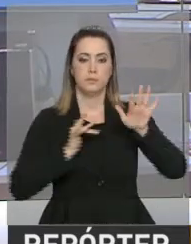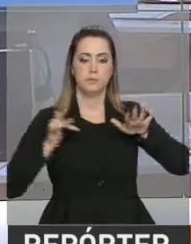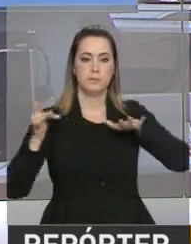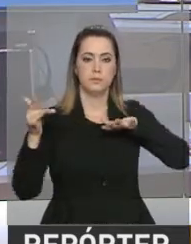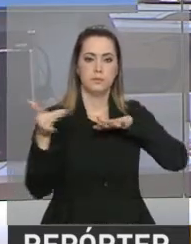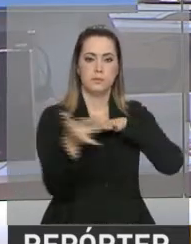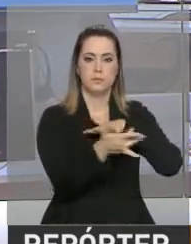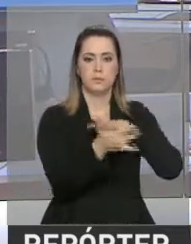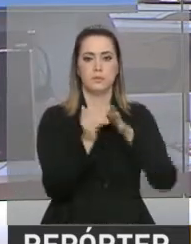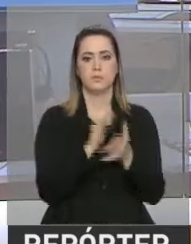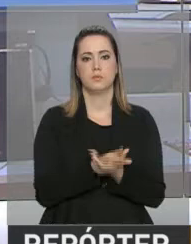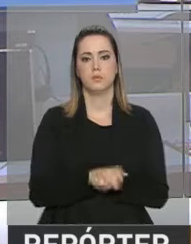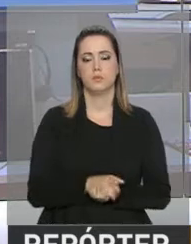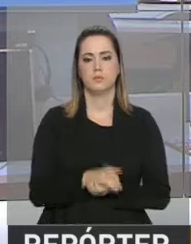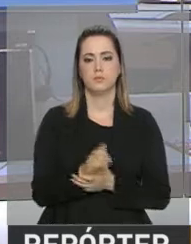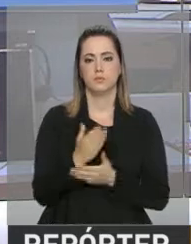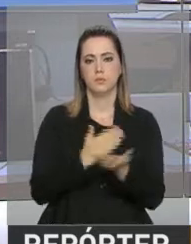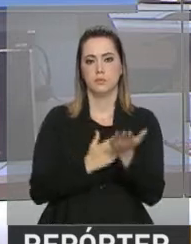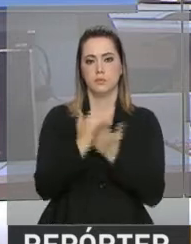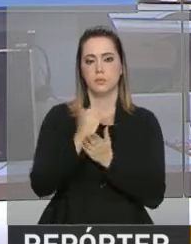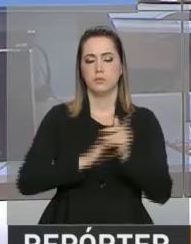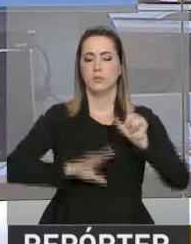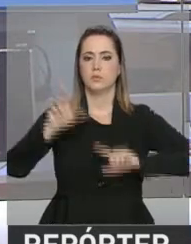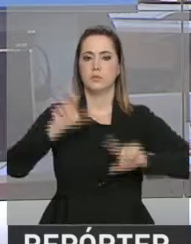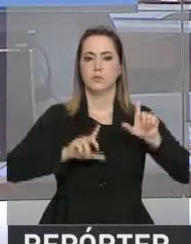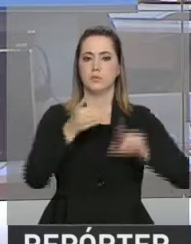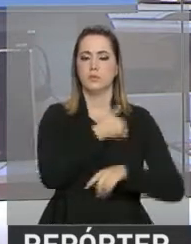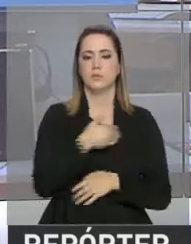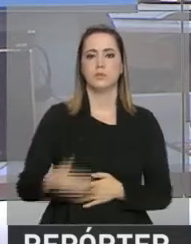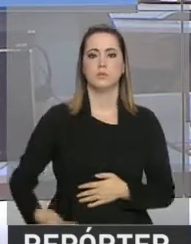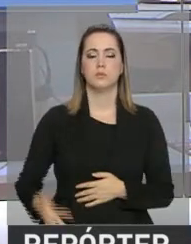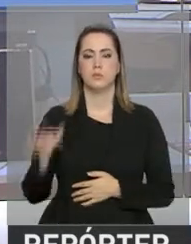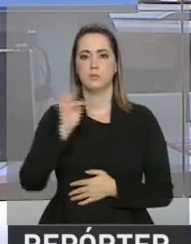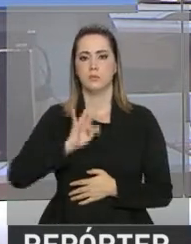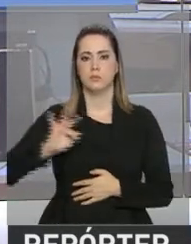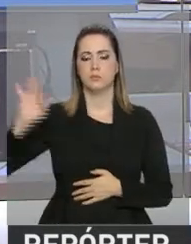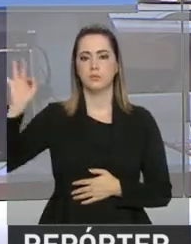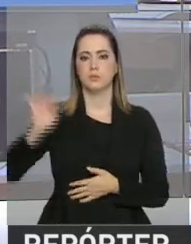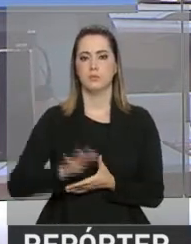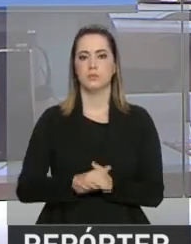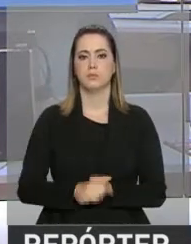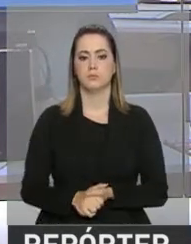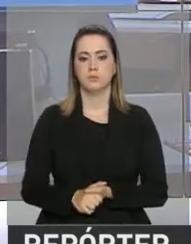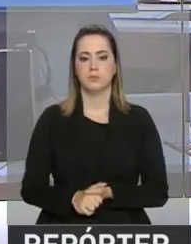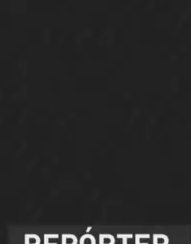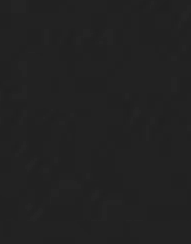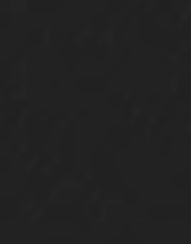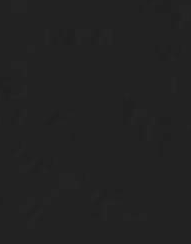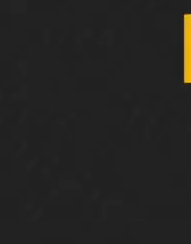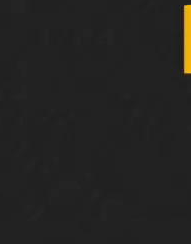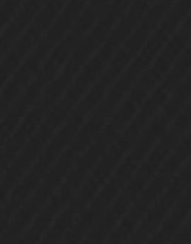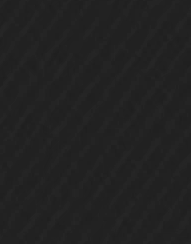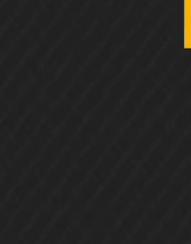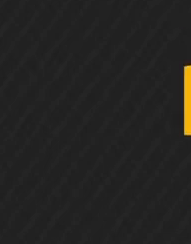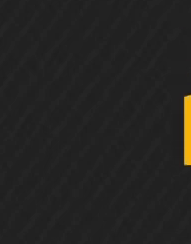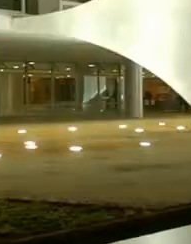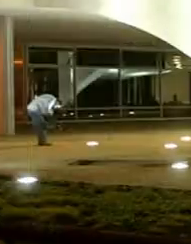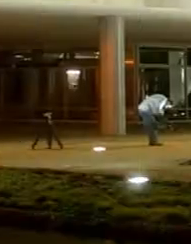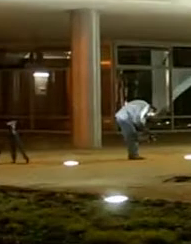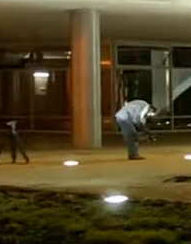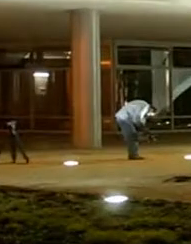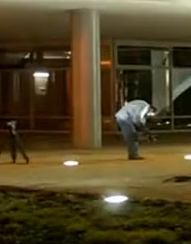novidades também pelas nossas redes sociais e continue com a gente aqui na NBR, a TV do Governo Federal.